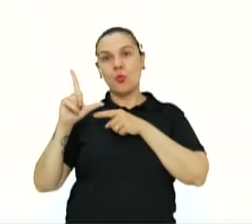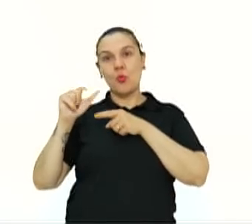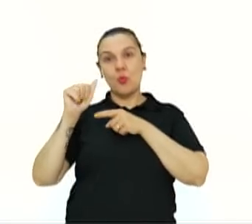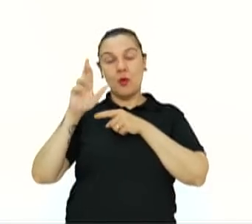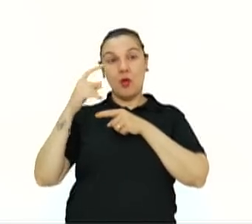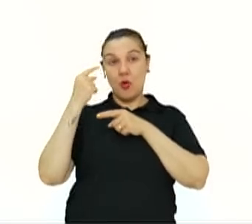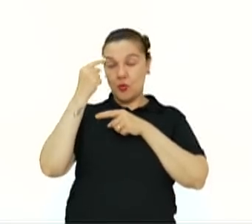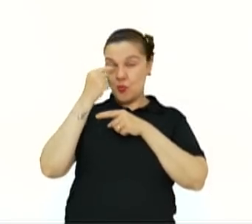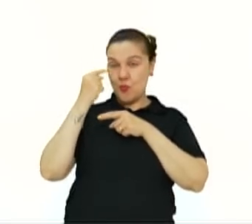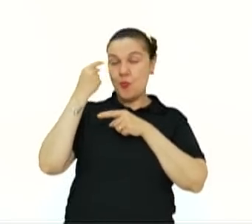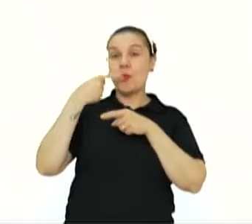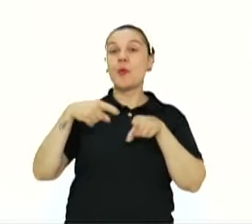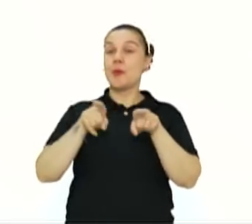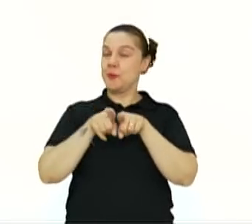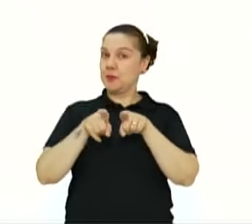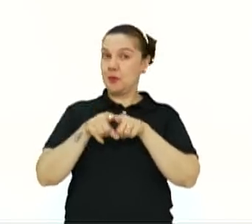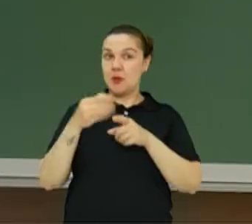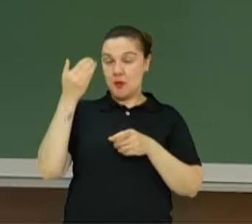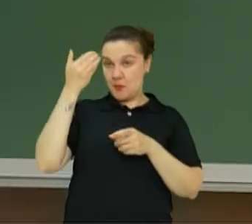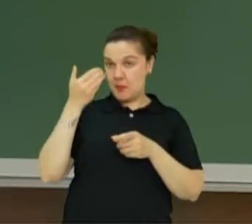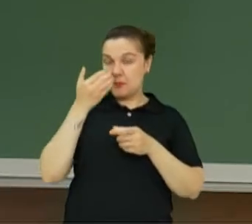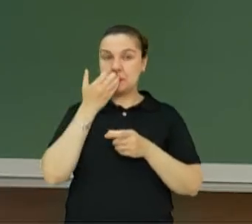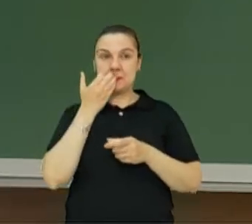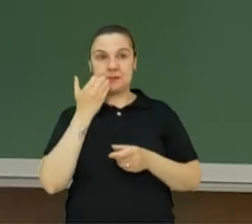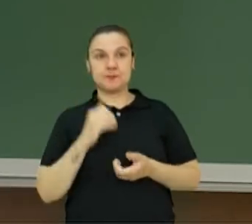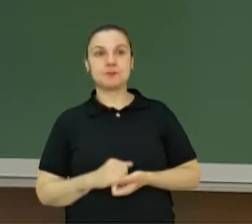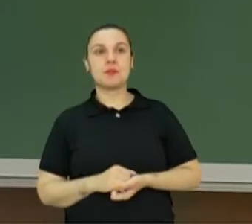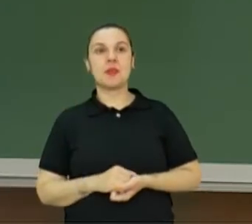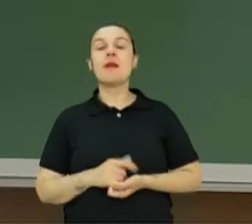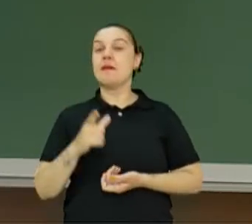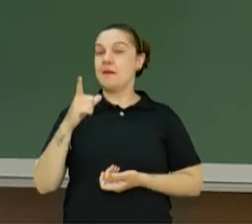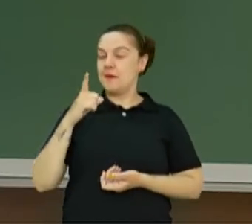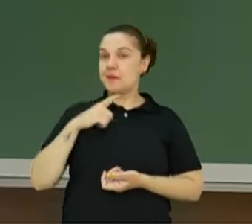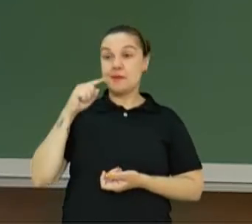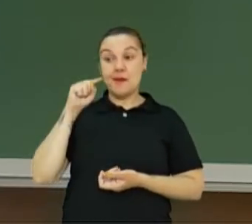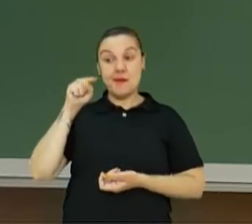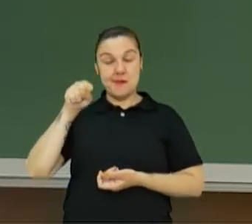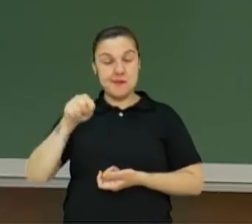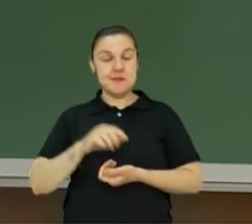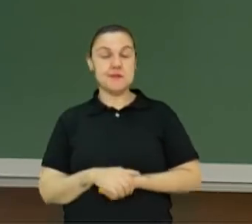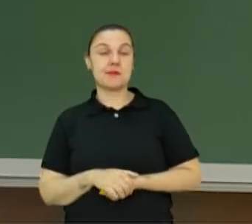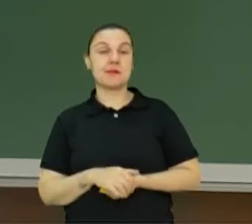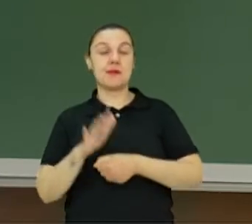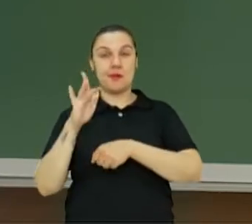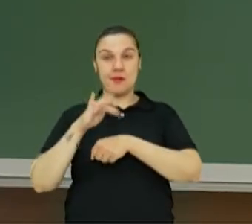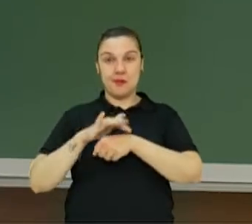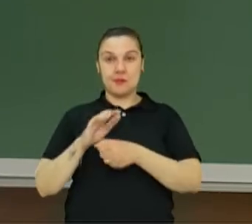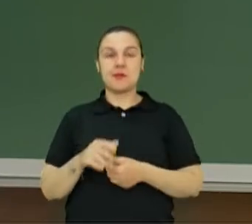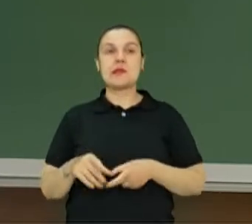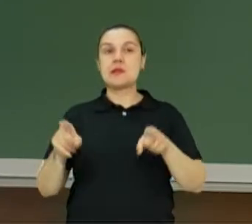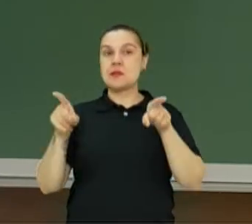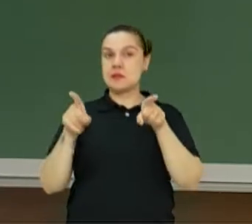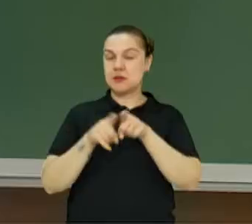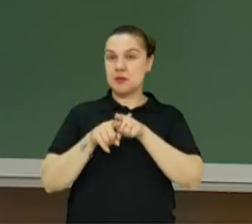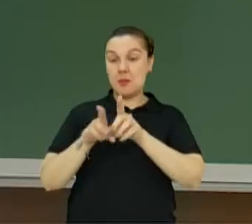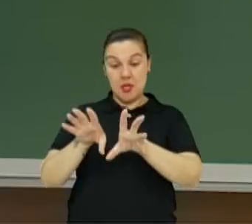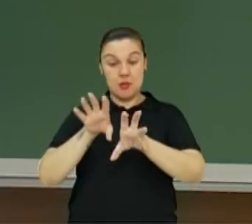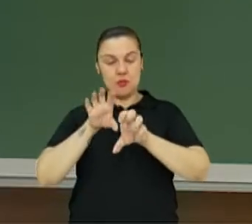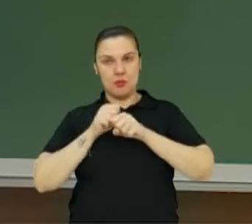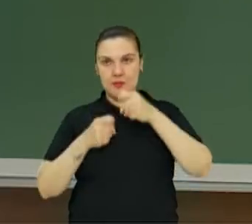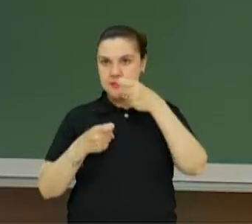ocular, então o olho afetado pelo fungo. Existe também essa forma da doença que, claro, também não é